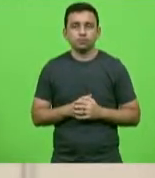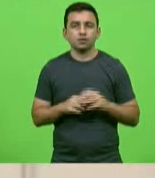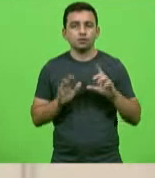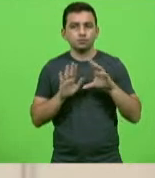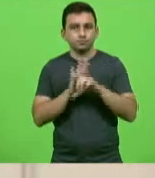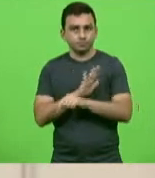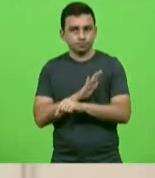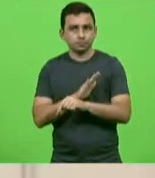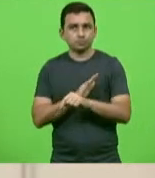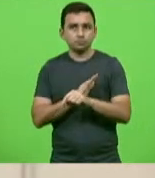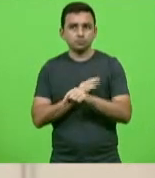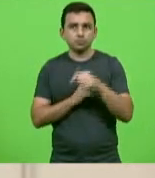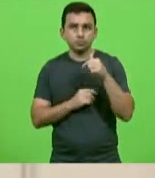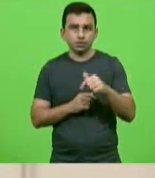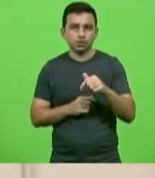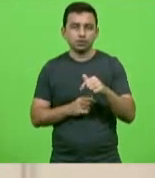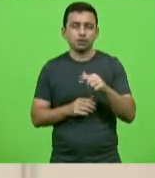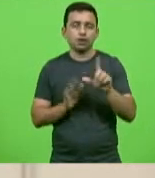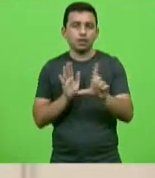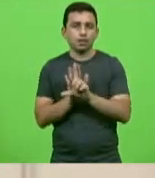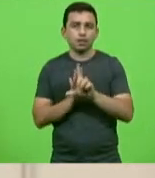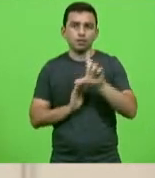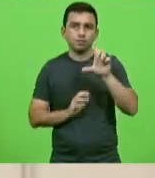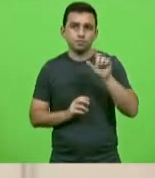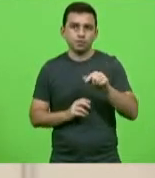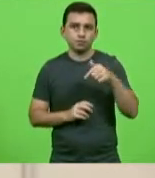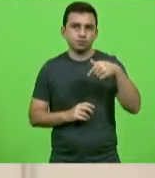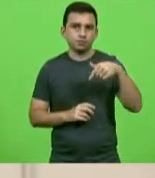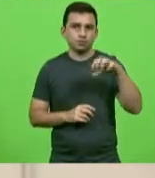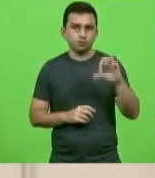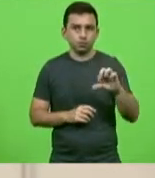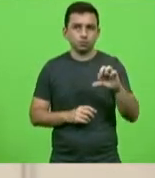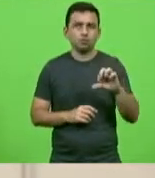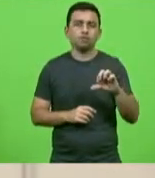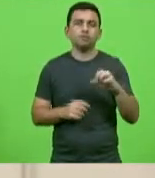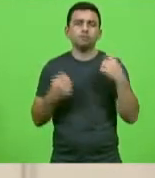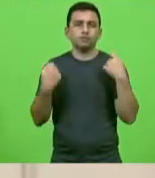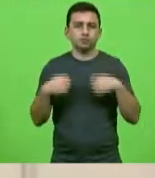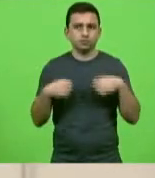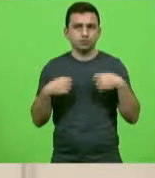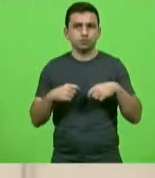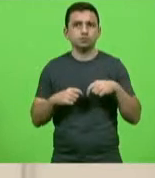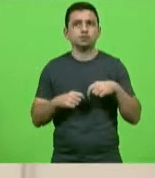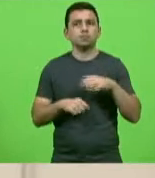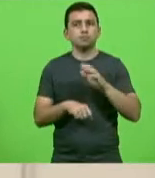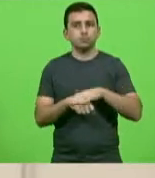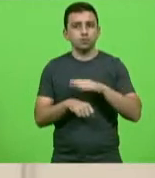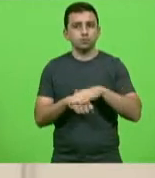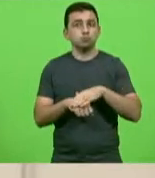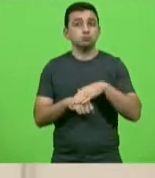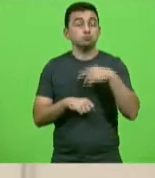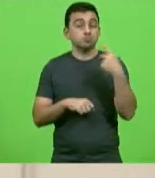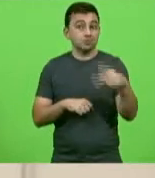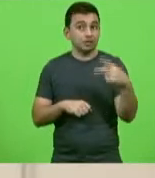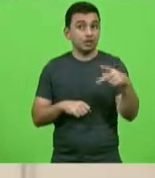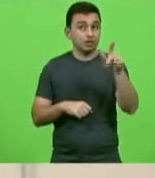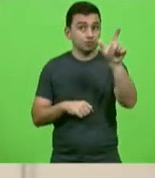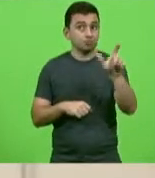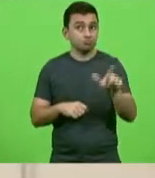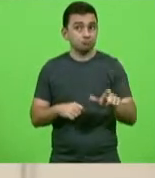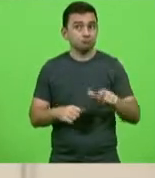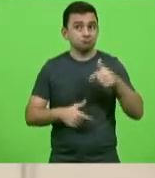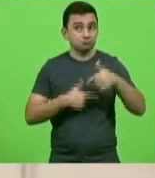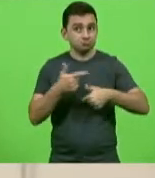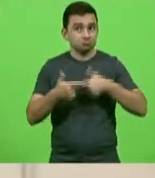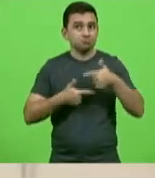inciso 7 da Lei 1079, é necessária a realização de um ato praticado pelo agente político no exercício